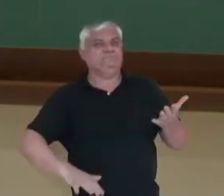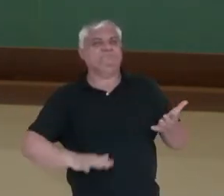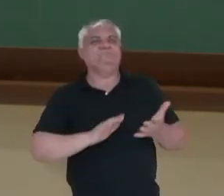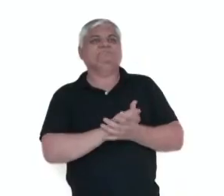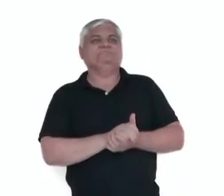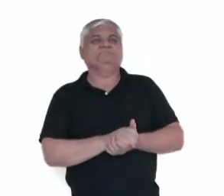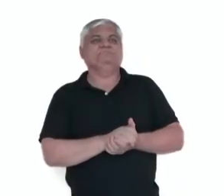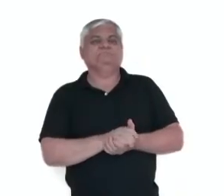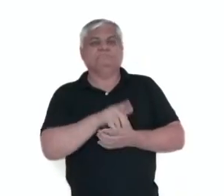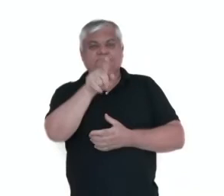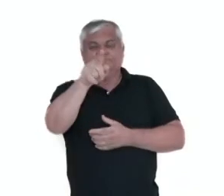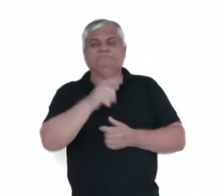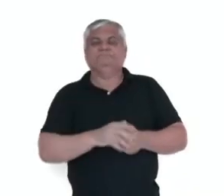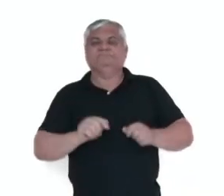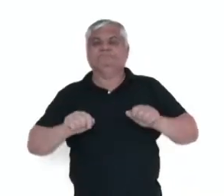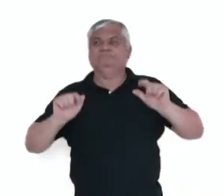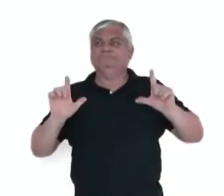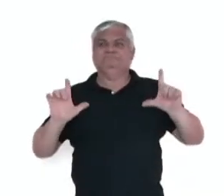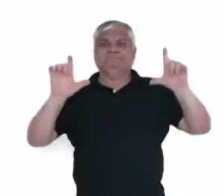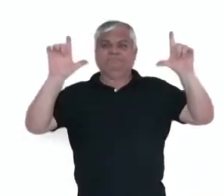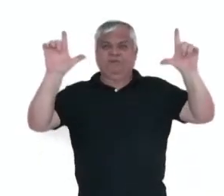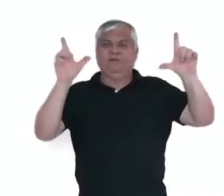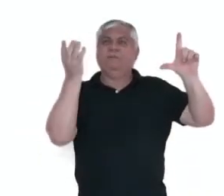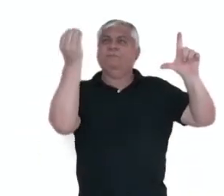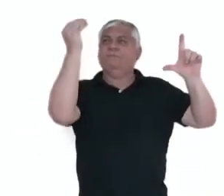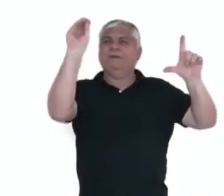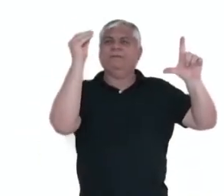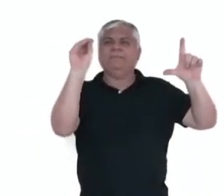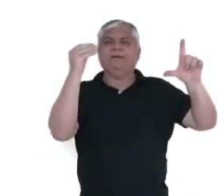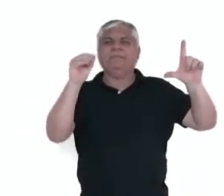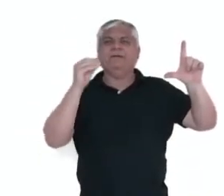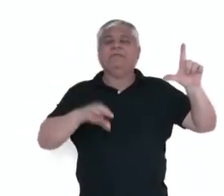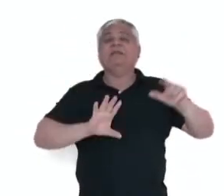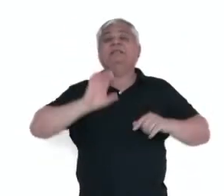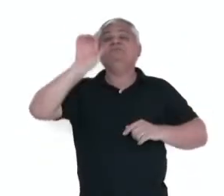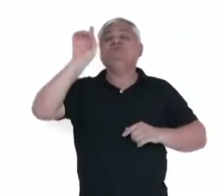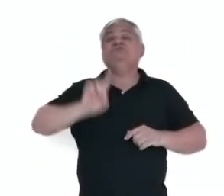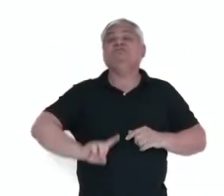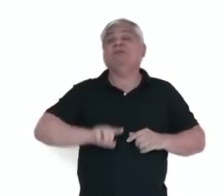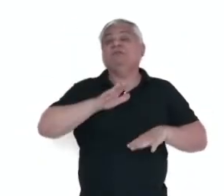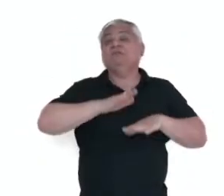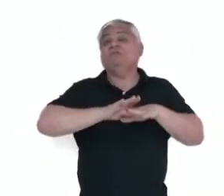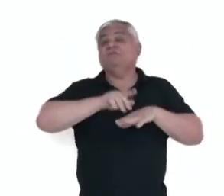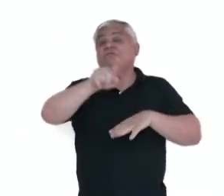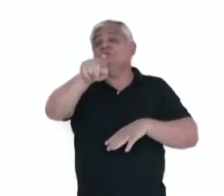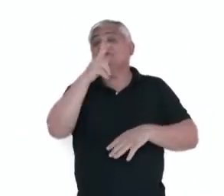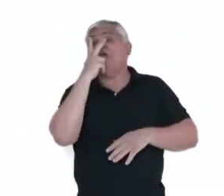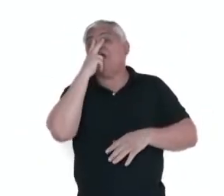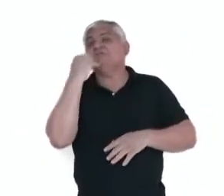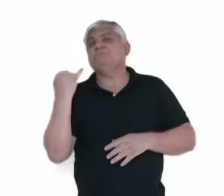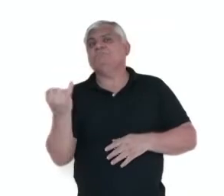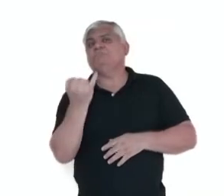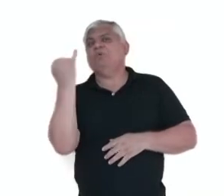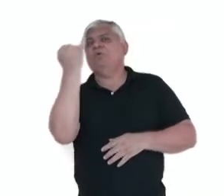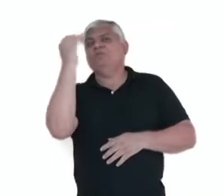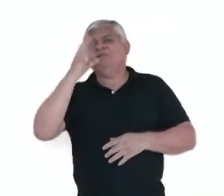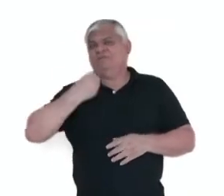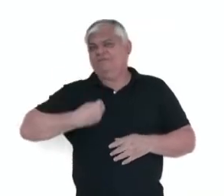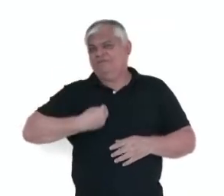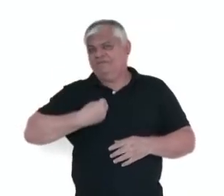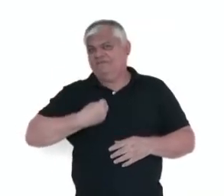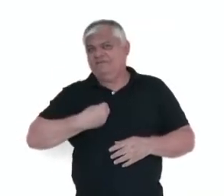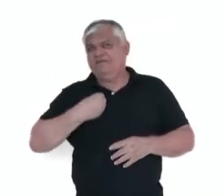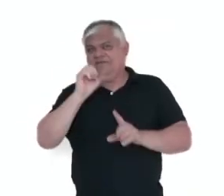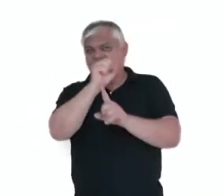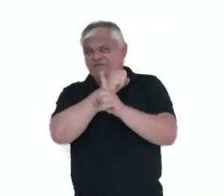Então, elabore um cartaz elencando quais são os direitos que você considera fundamentais para a vida humana na